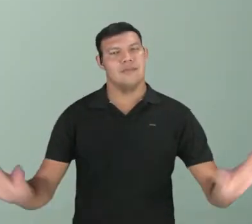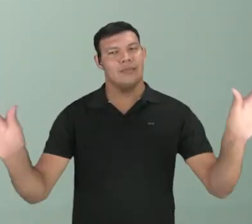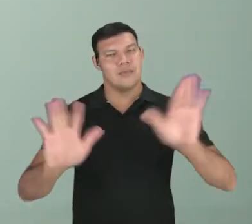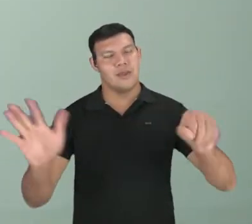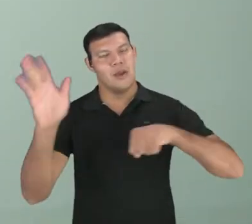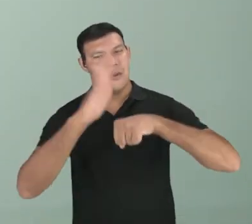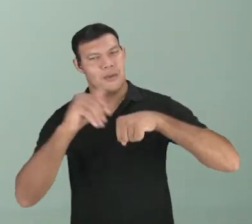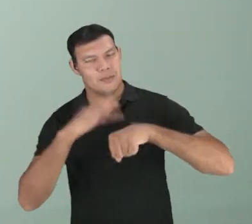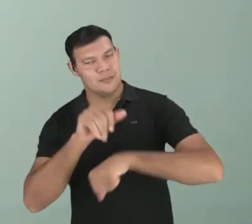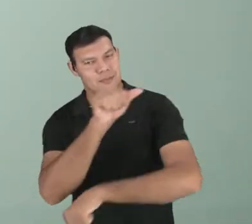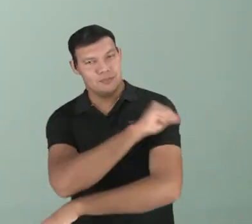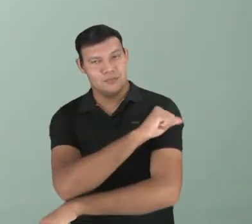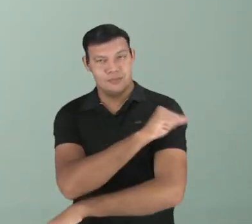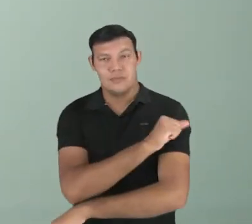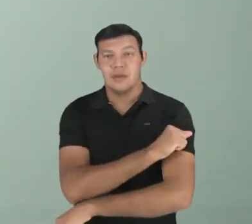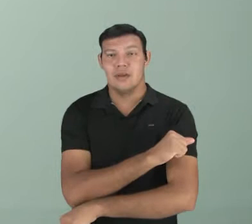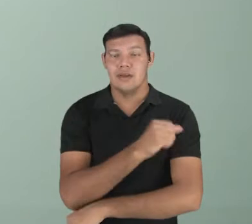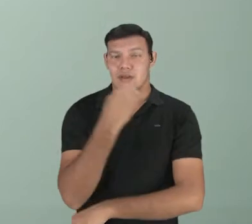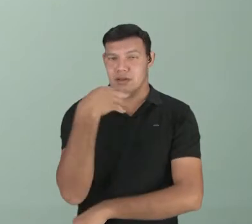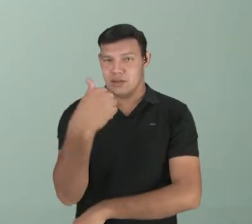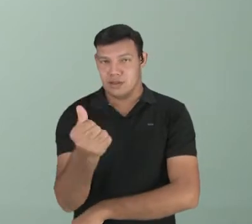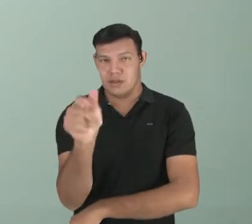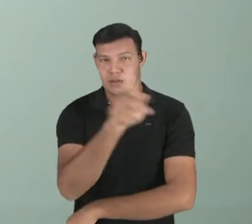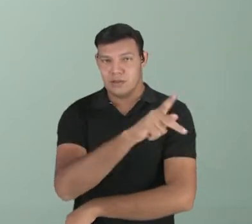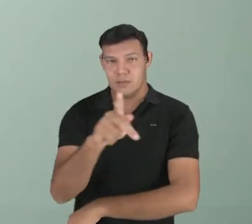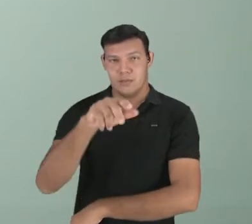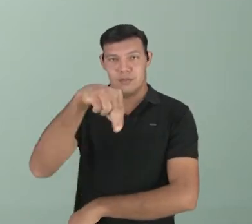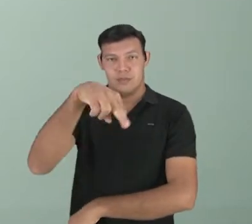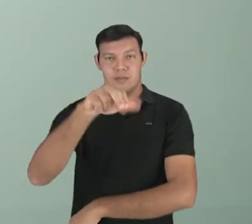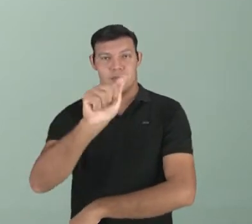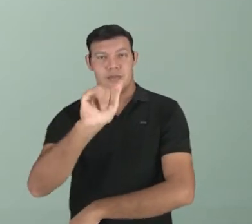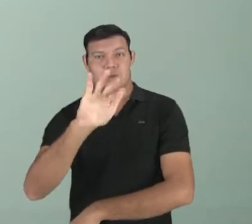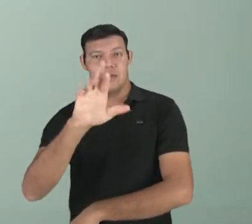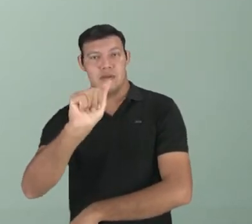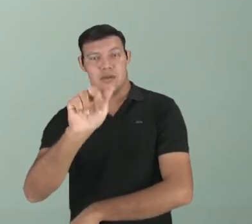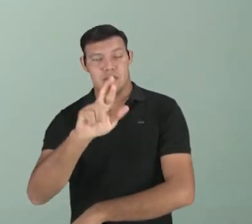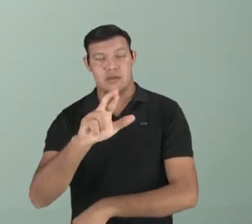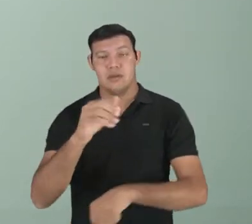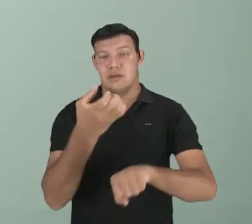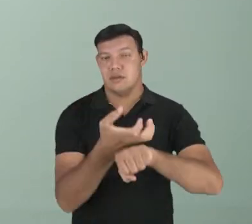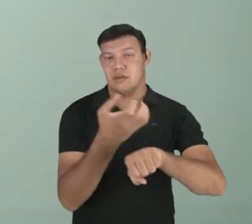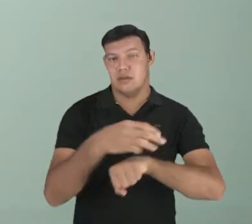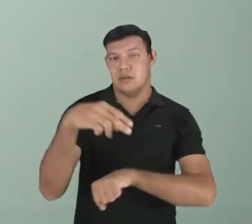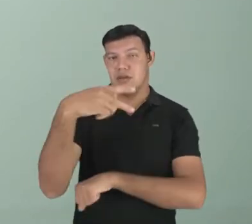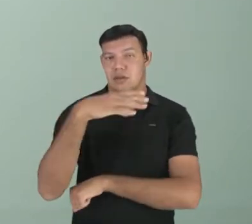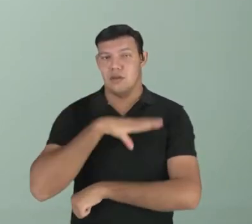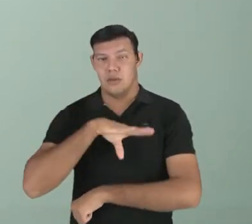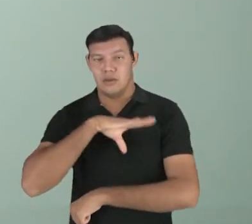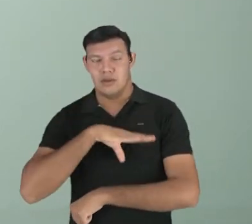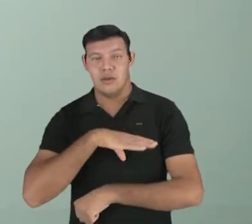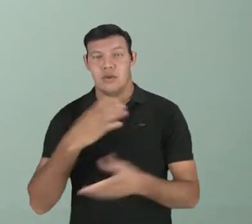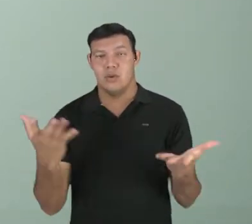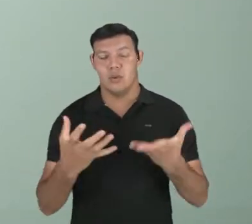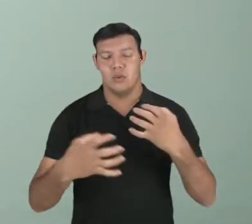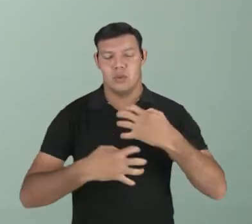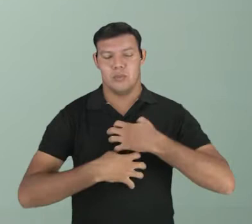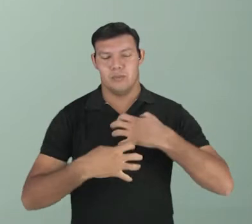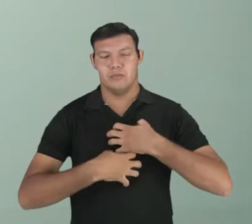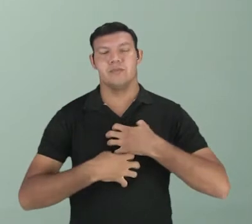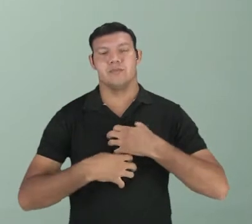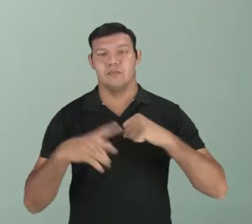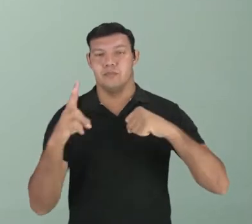Olá, queridos alunos, tudo bem? Me chamo Nayara, sou professora de língua portuguesa e hoje nós iremos trabalhar os efeitos de sentido dos